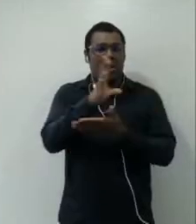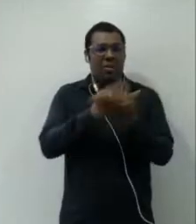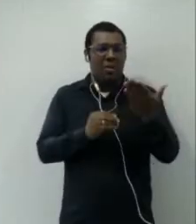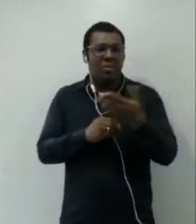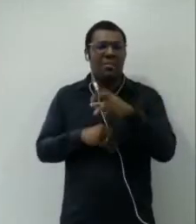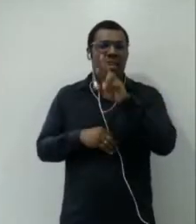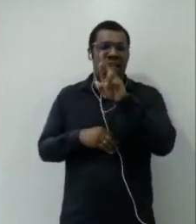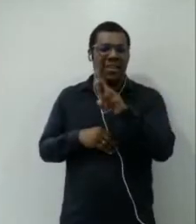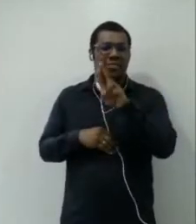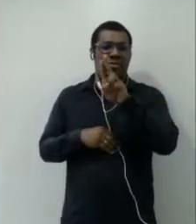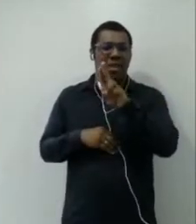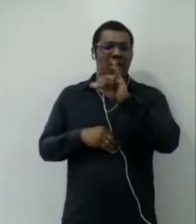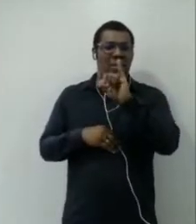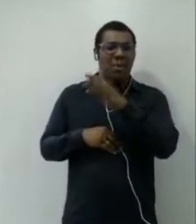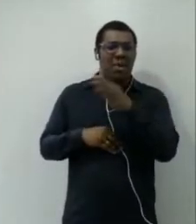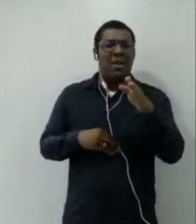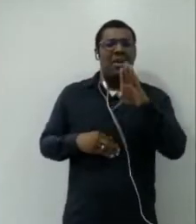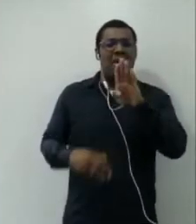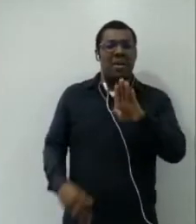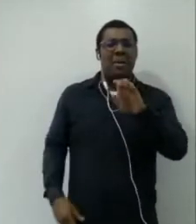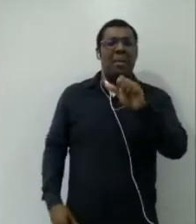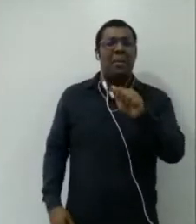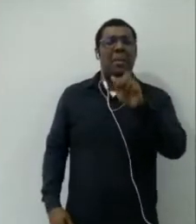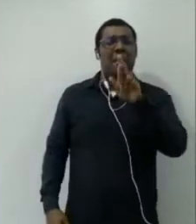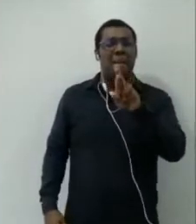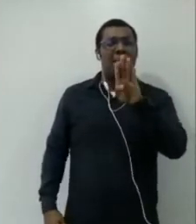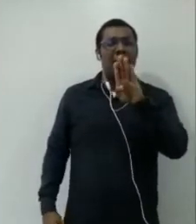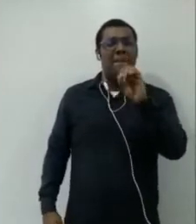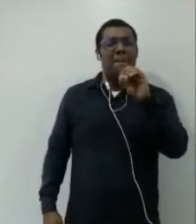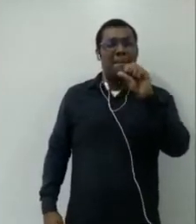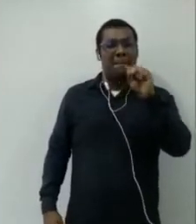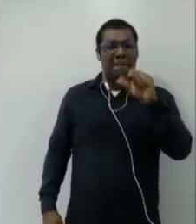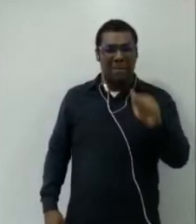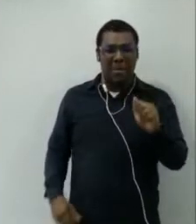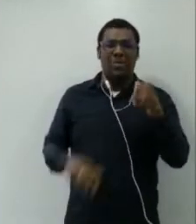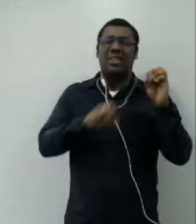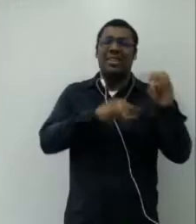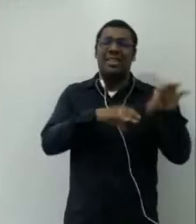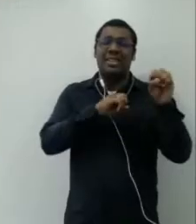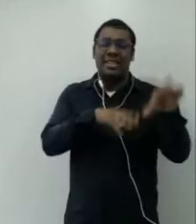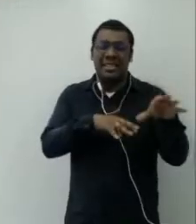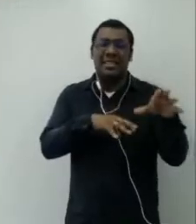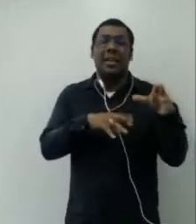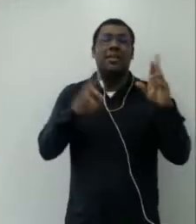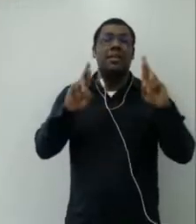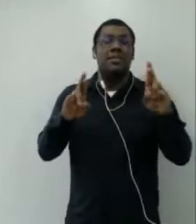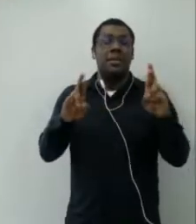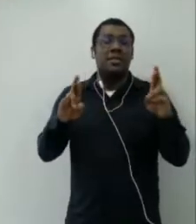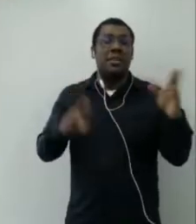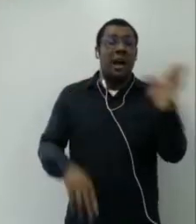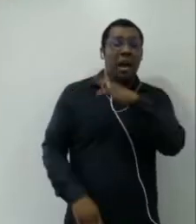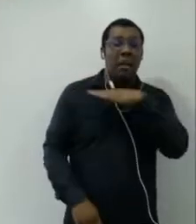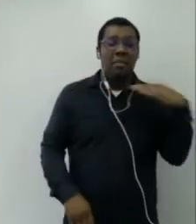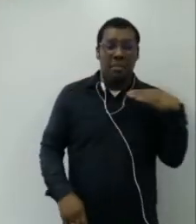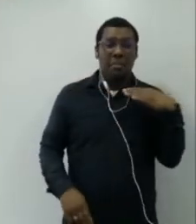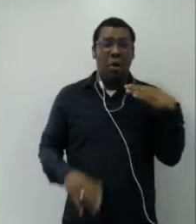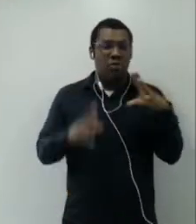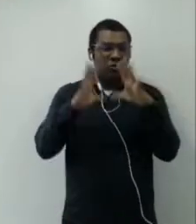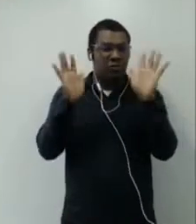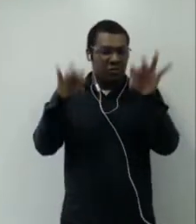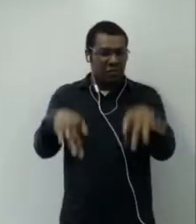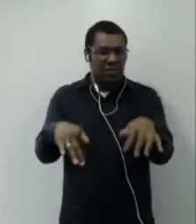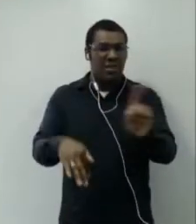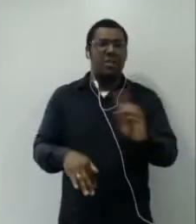esperança. Segundo Rui, a morte não extingue, transforma, não aniquila,